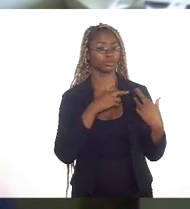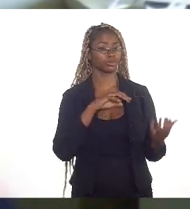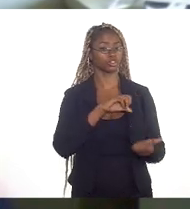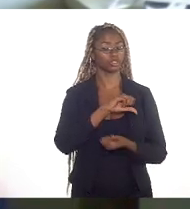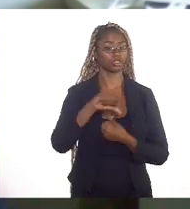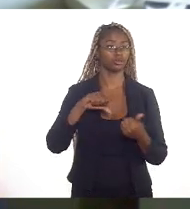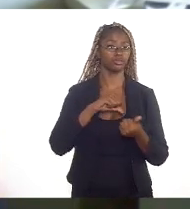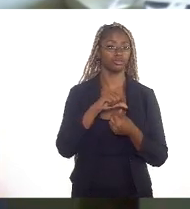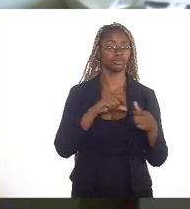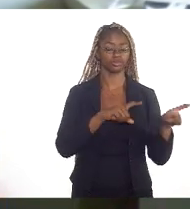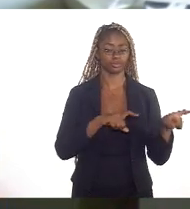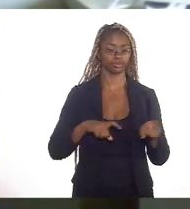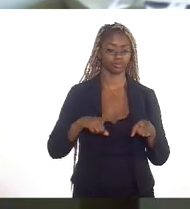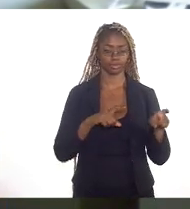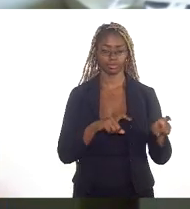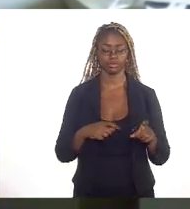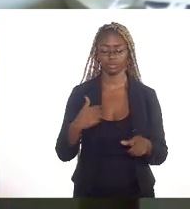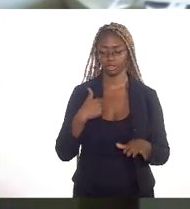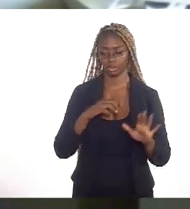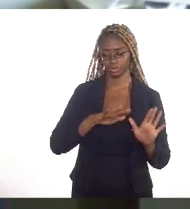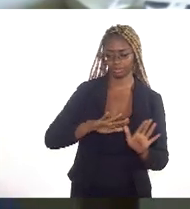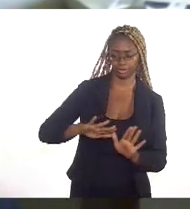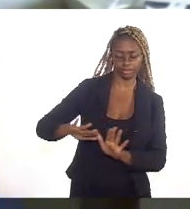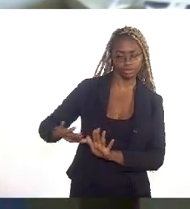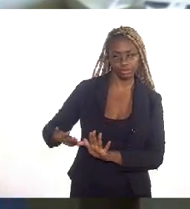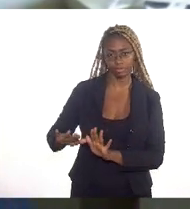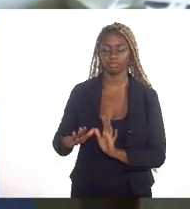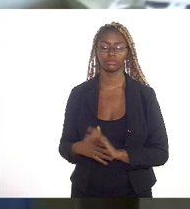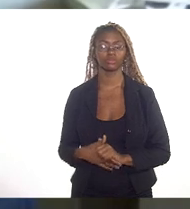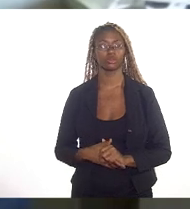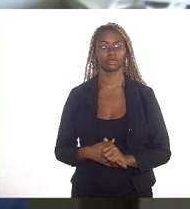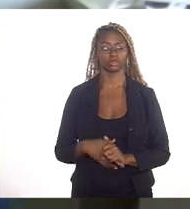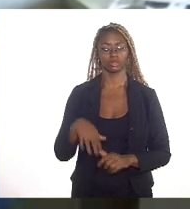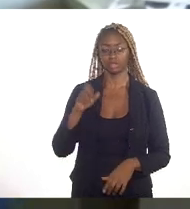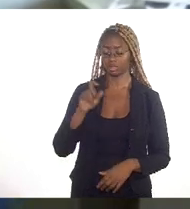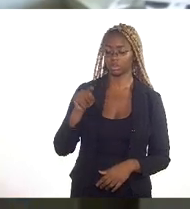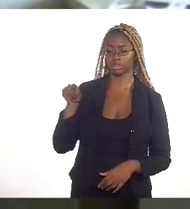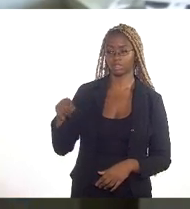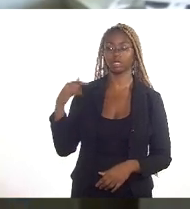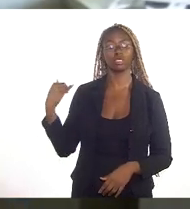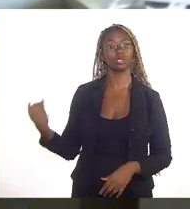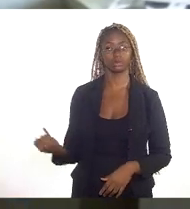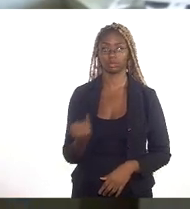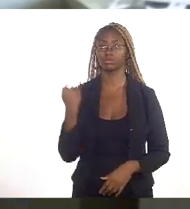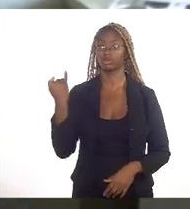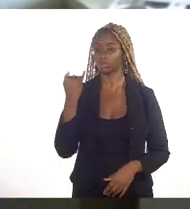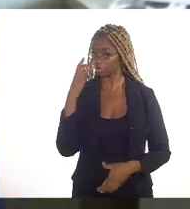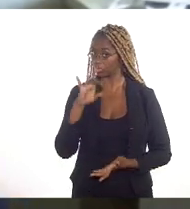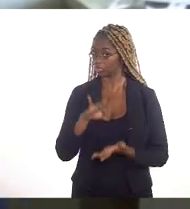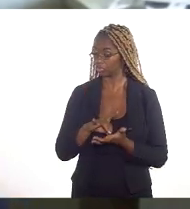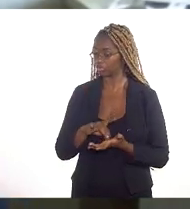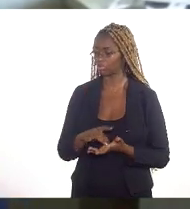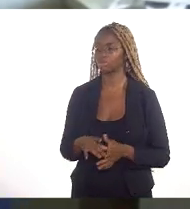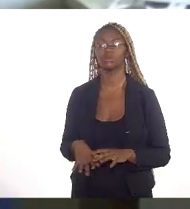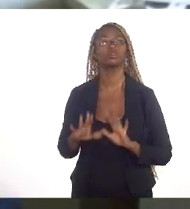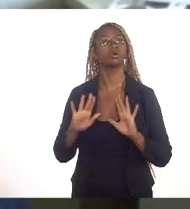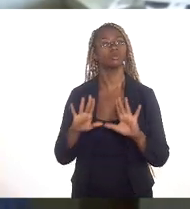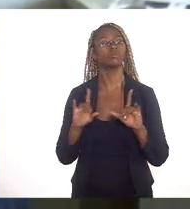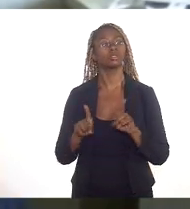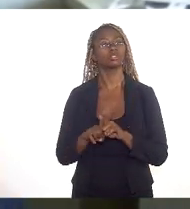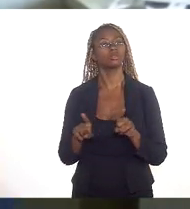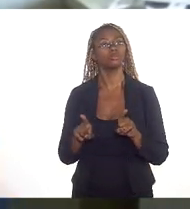agrária, abstraindo-se desse fato, que é absolutamente relevante, né? Mas